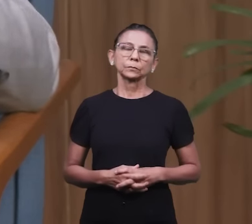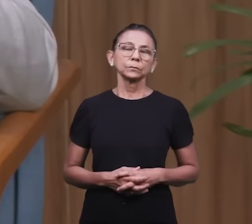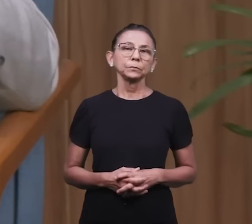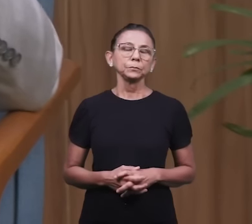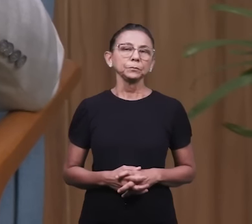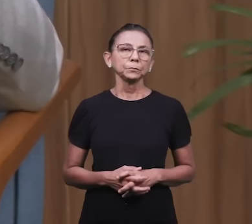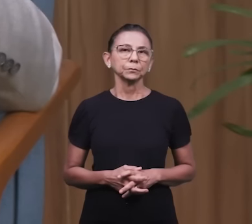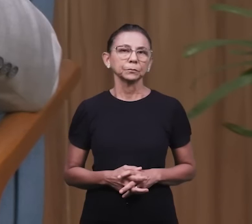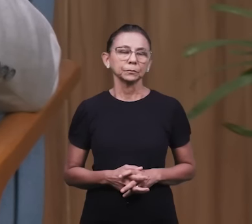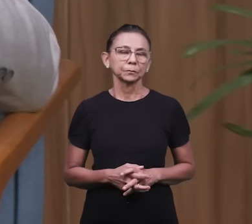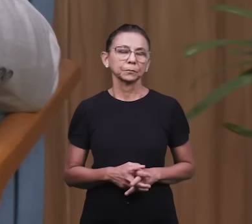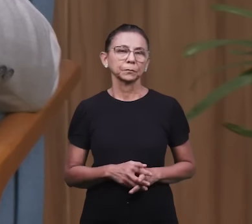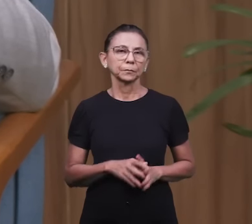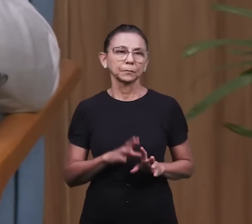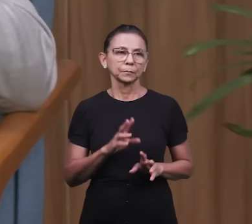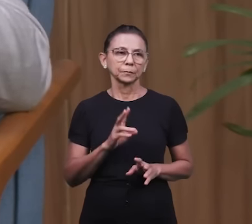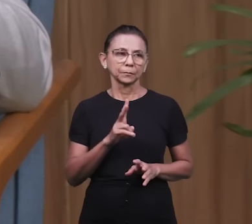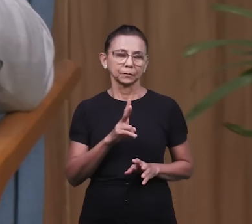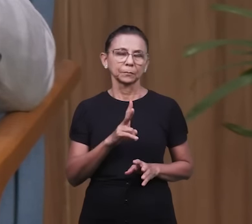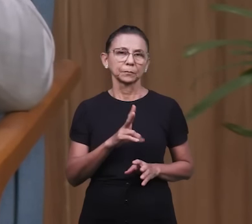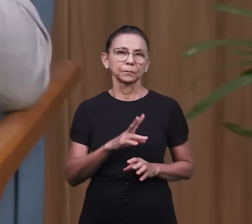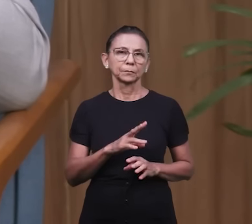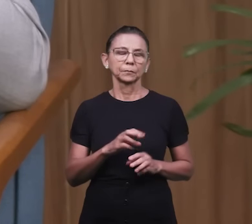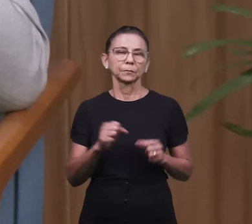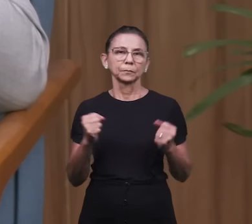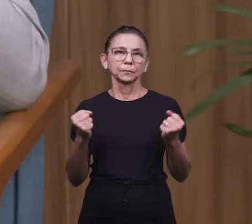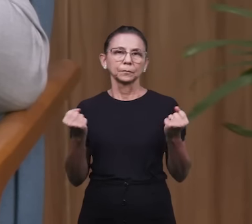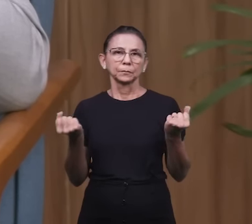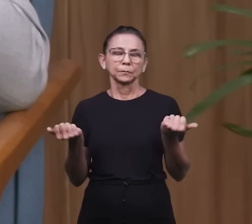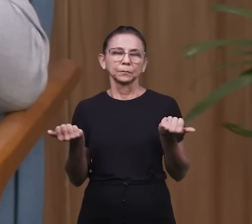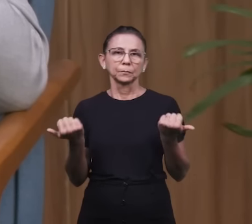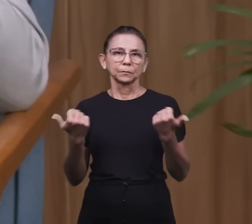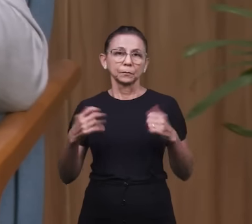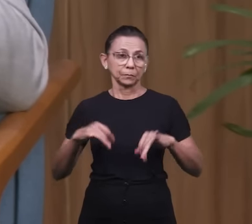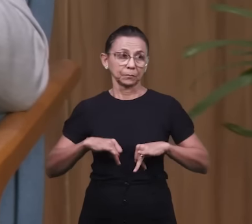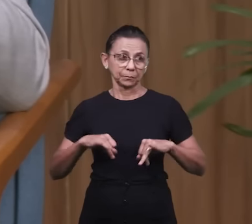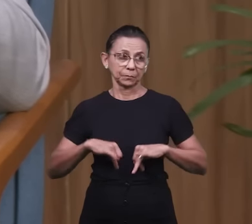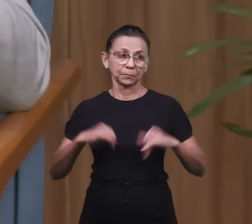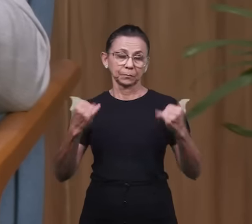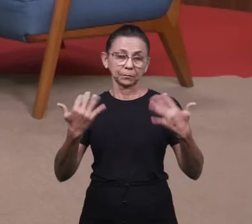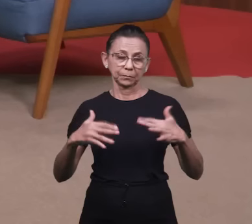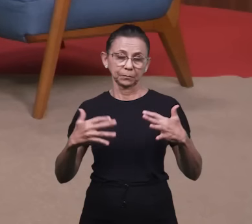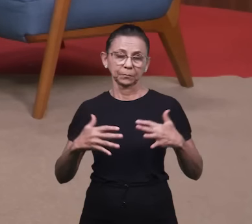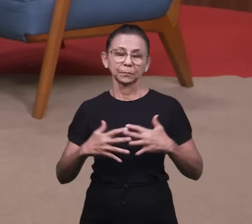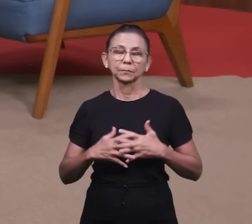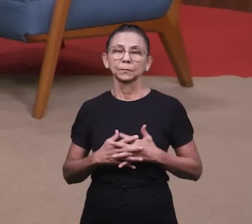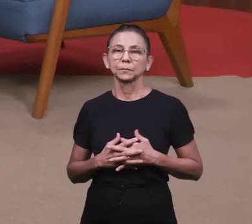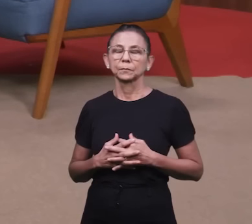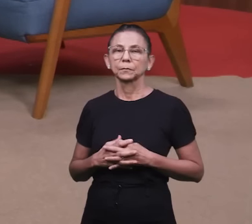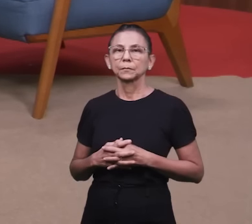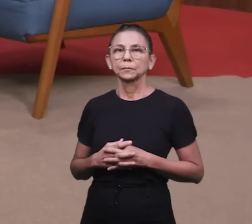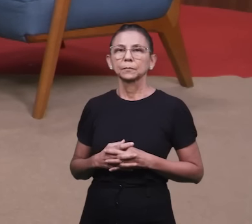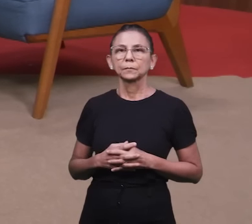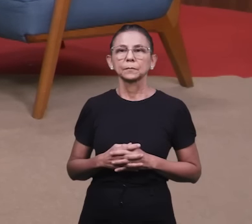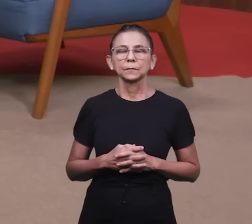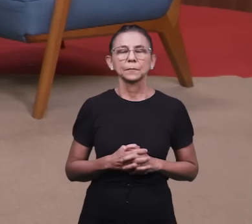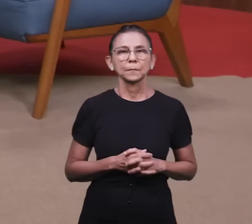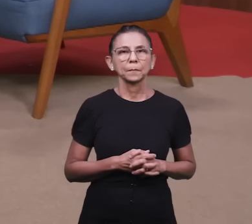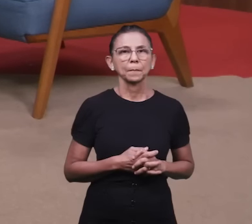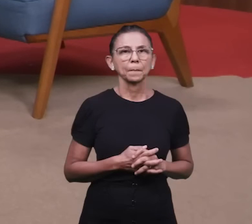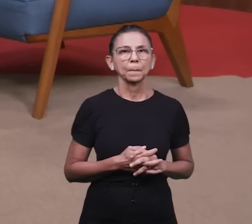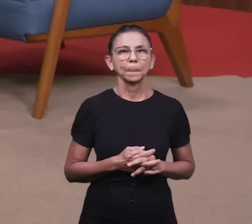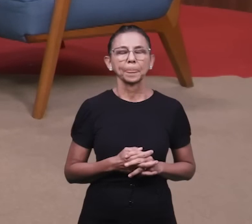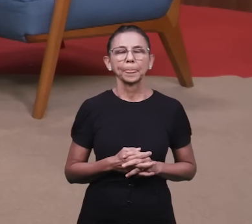tá bem adiantado no tempo mas a gente vai ainda falar um pouquinho sobre a grande tribulação mas com detalhe a passagem